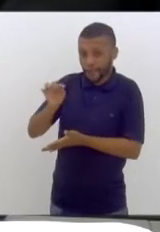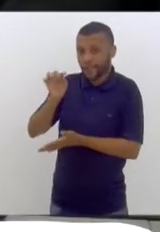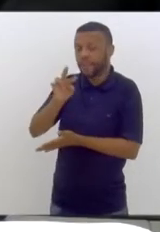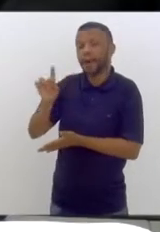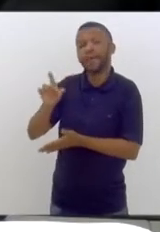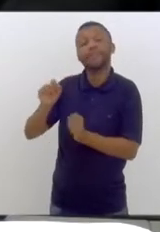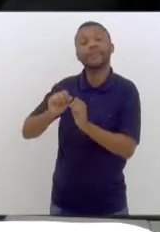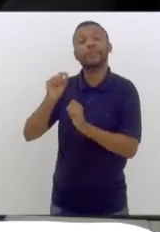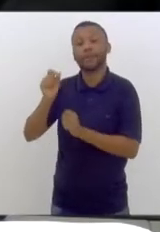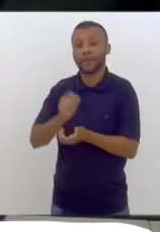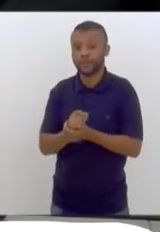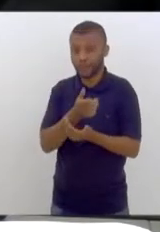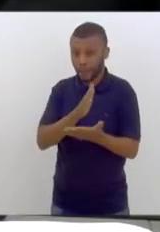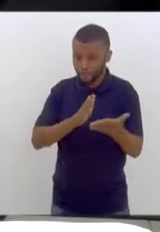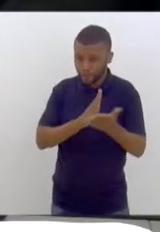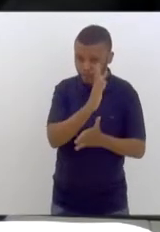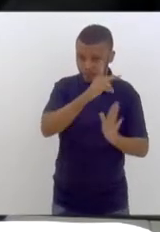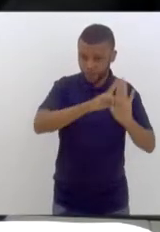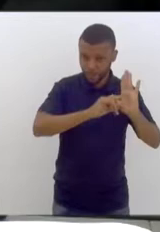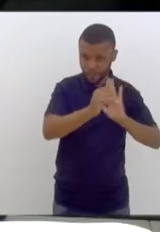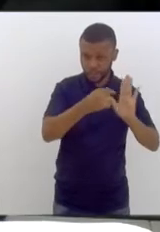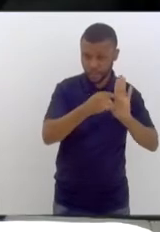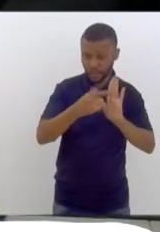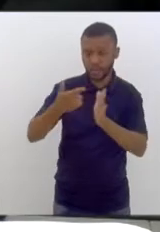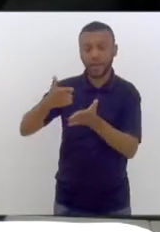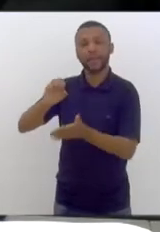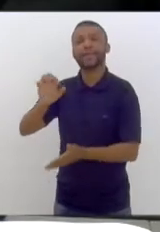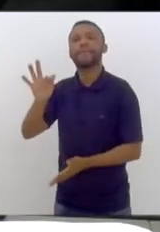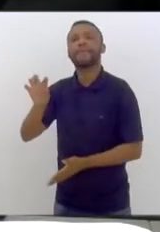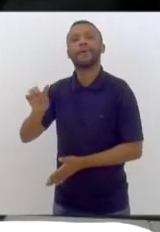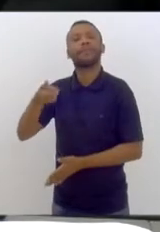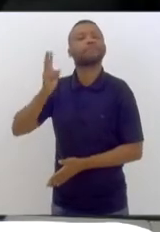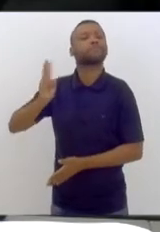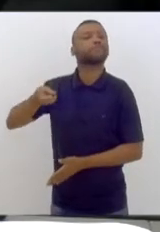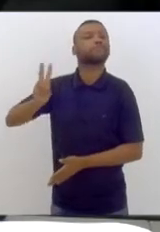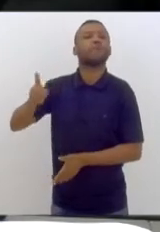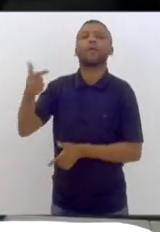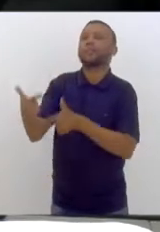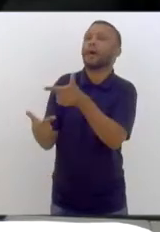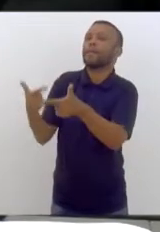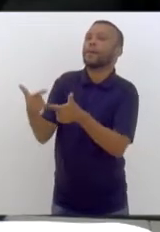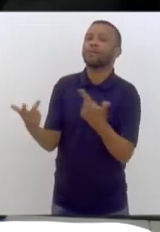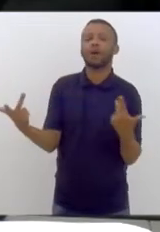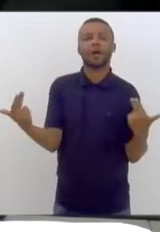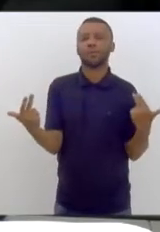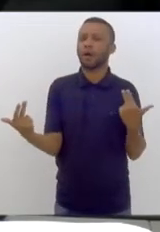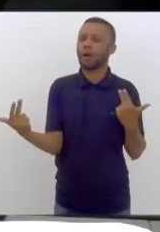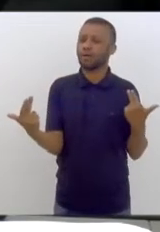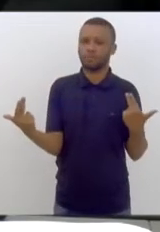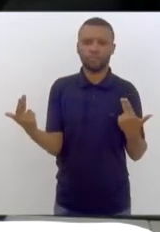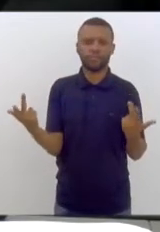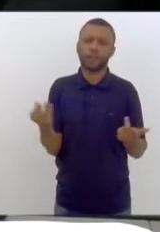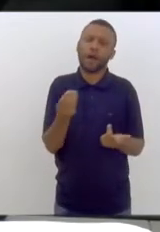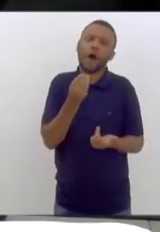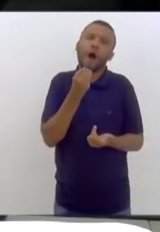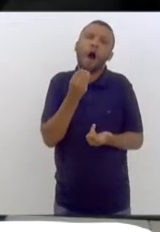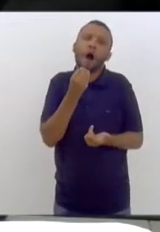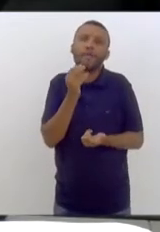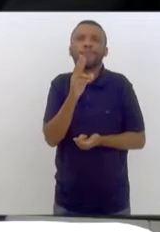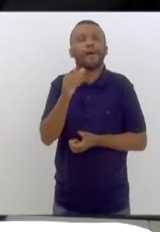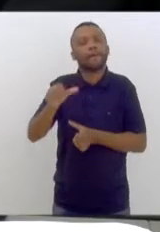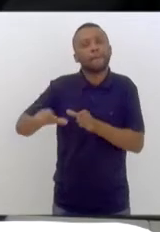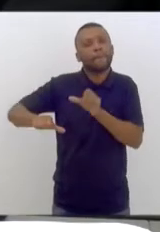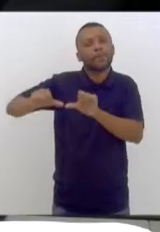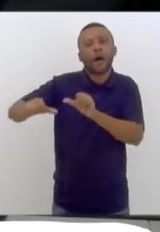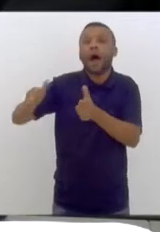continuar realizando suas tarefas, suas atribuições, da mesma forma. Obviamente, mudará algum